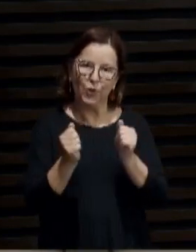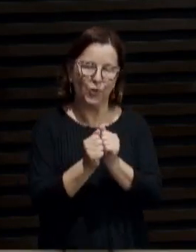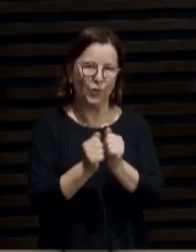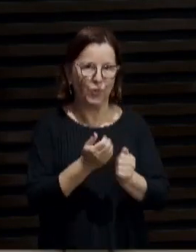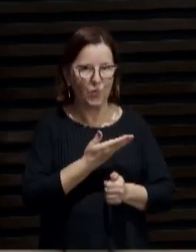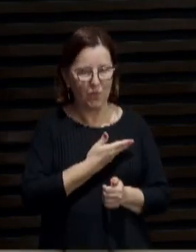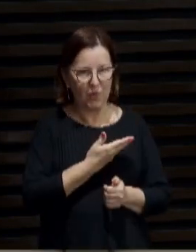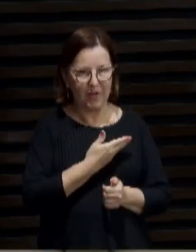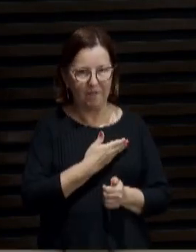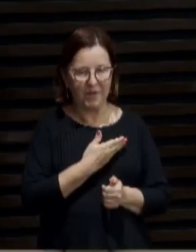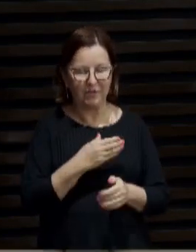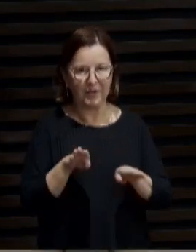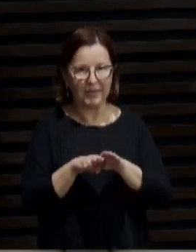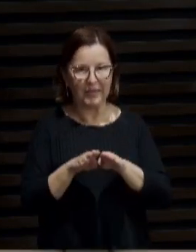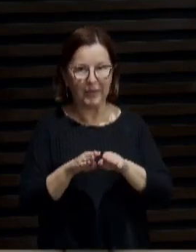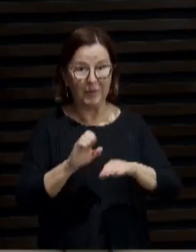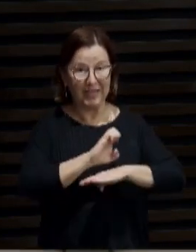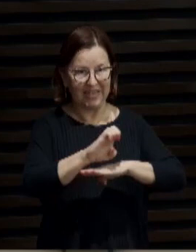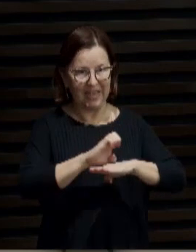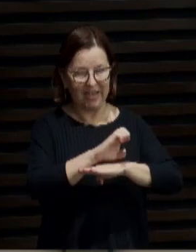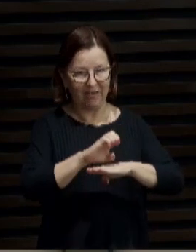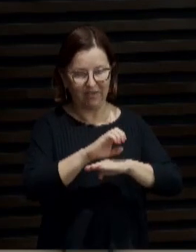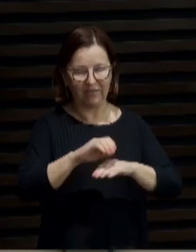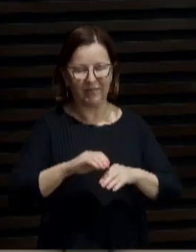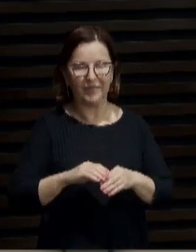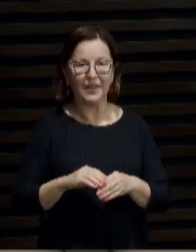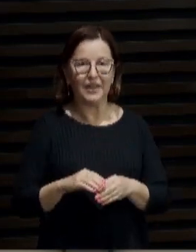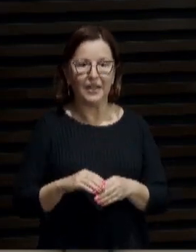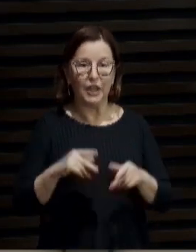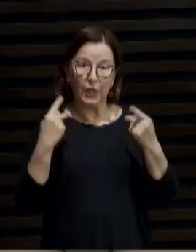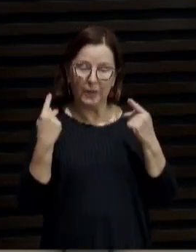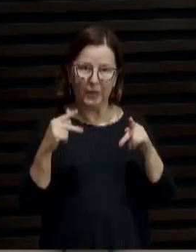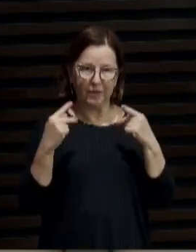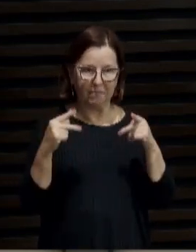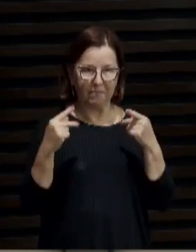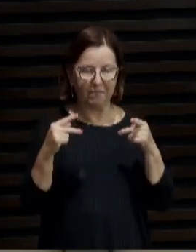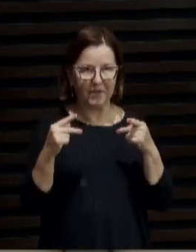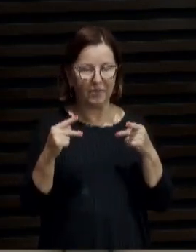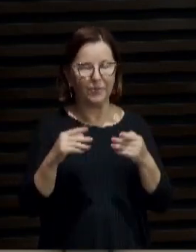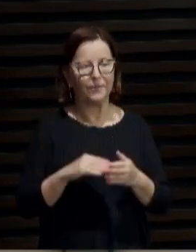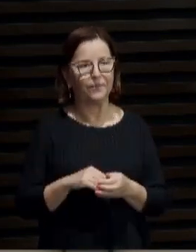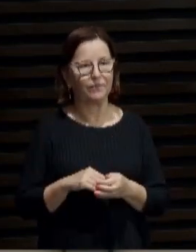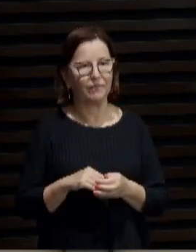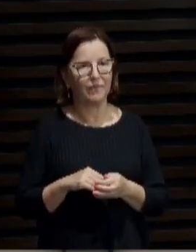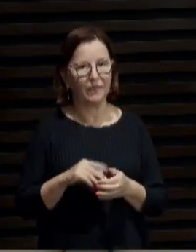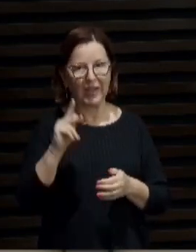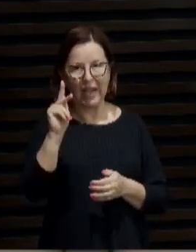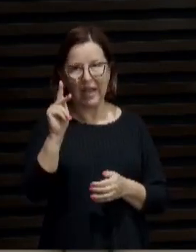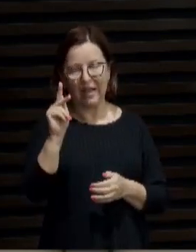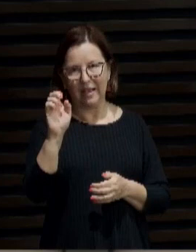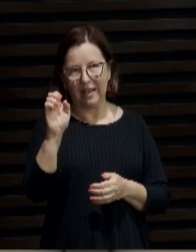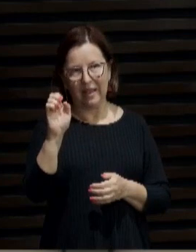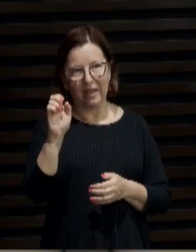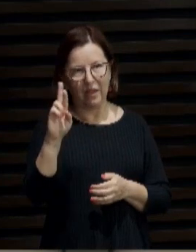durante o tempo em que esteve pregando na famosa escola de Tirano. Pérgamo era uma cidade famosa